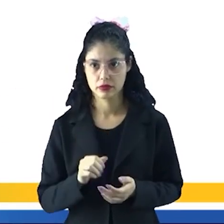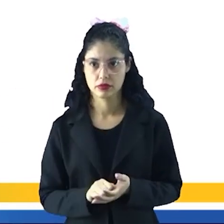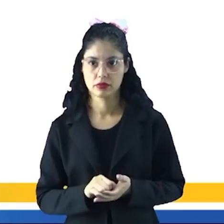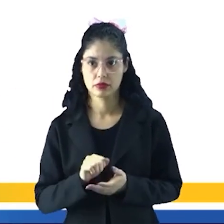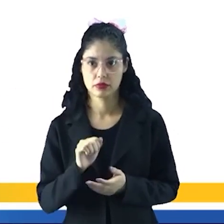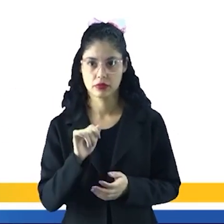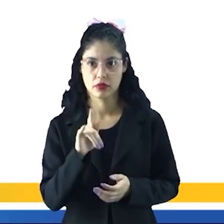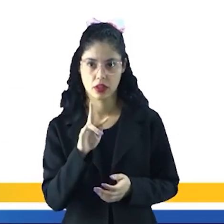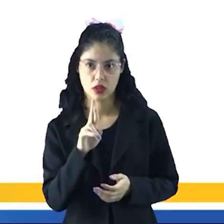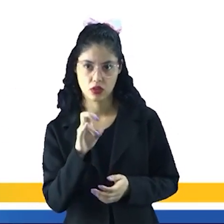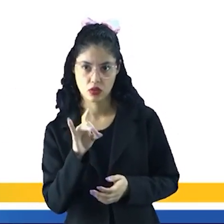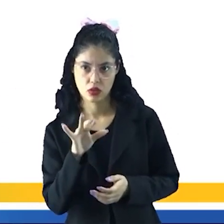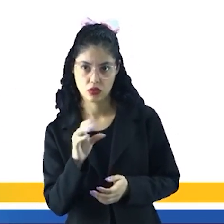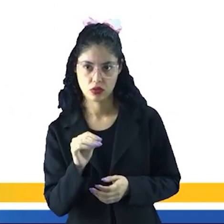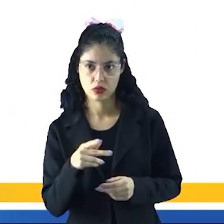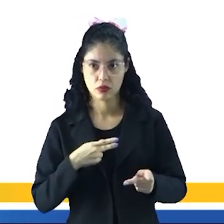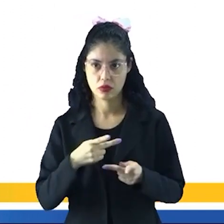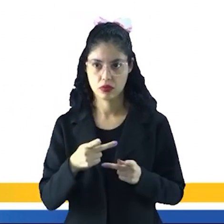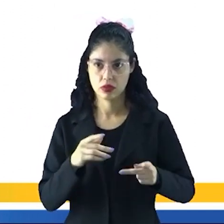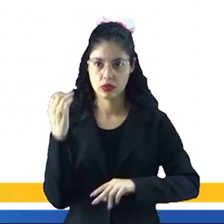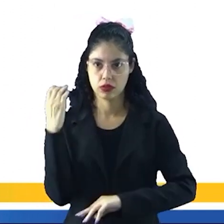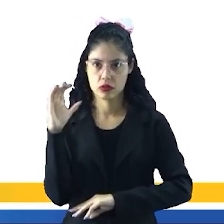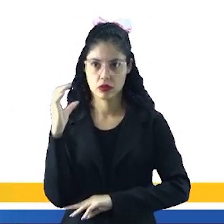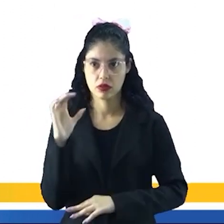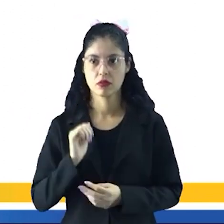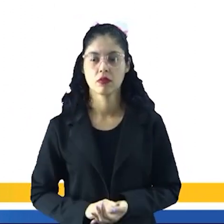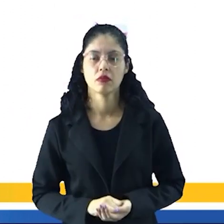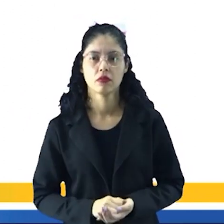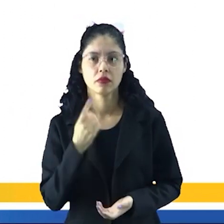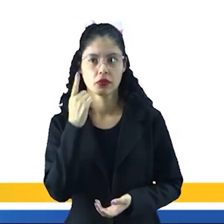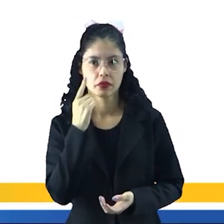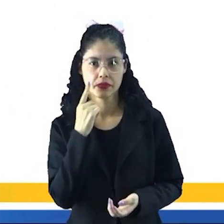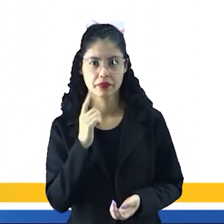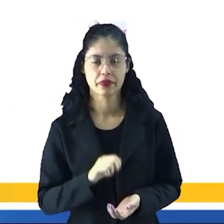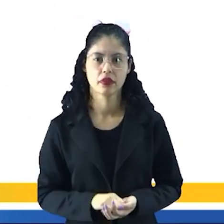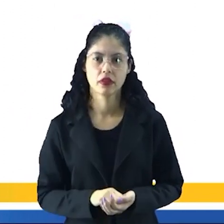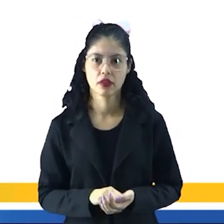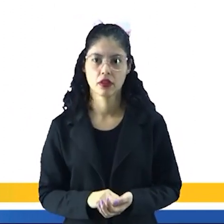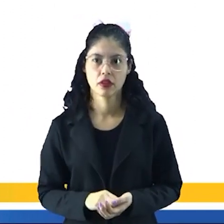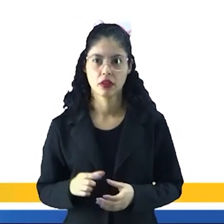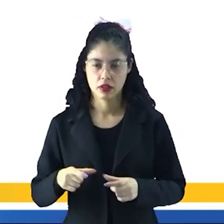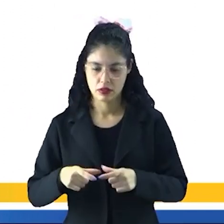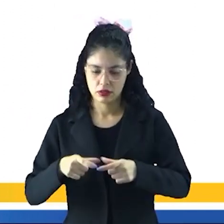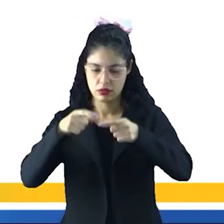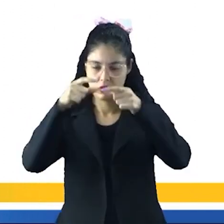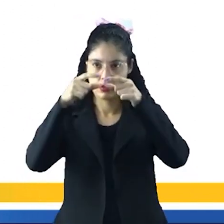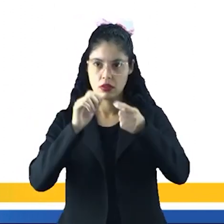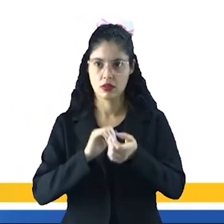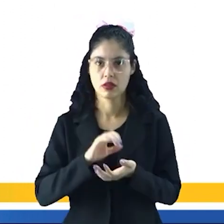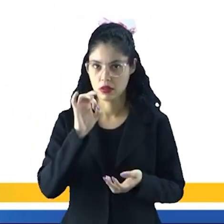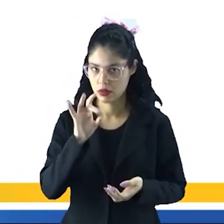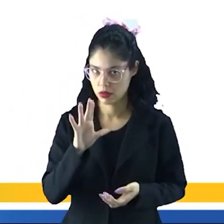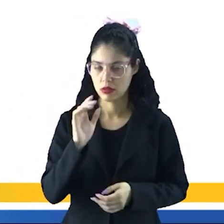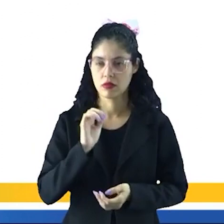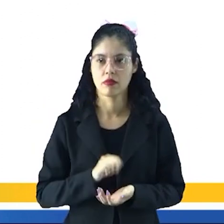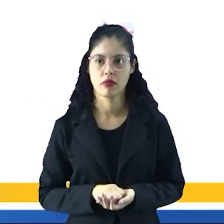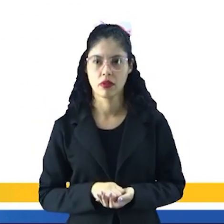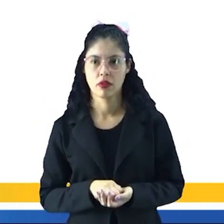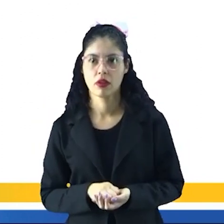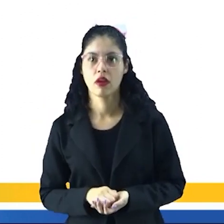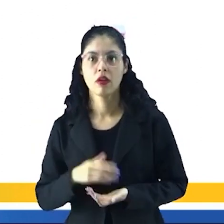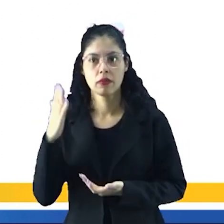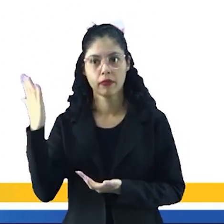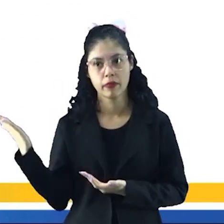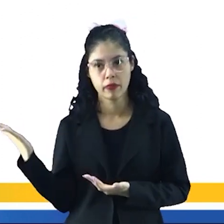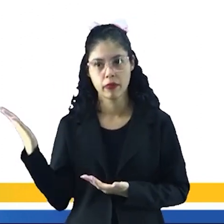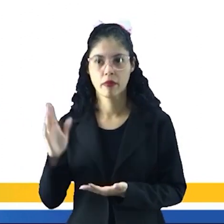círculos ideológicos, projeto Coca-Cola. Observem que eu tenho as garrafinhas de Coca-Cola, naquela época eram só garrafas.